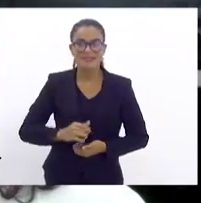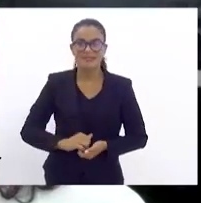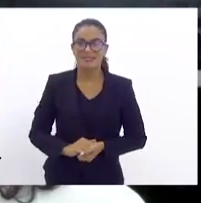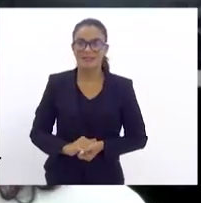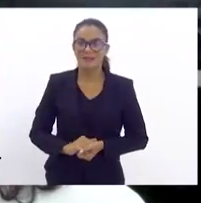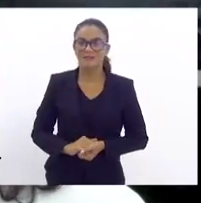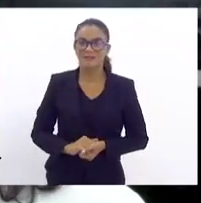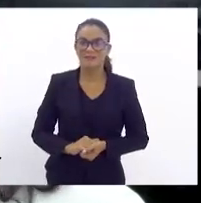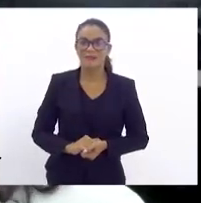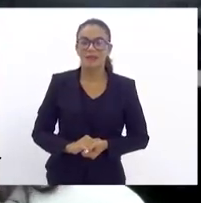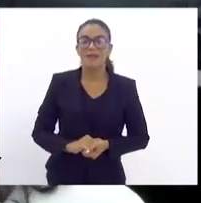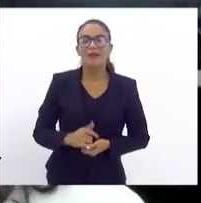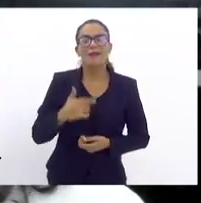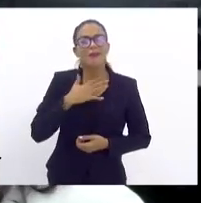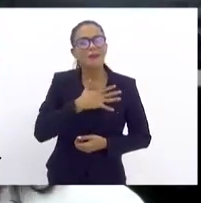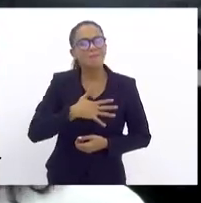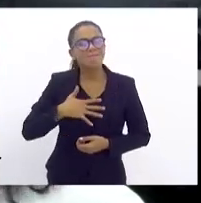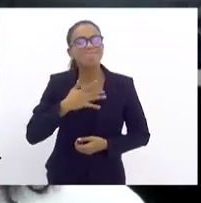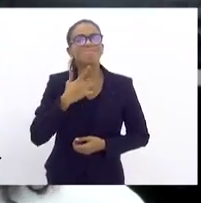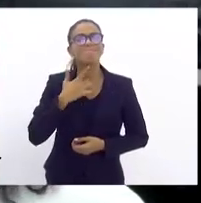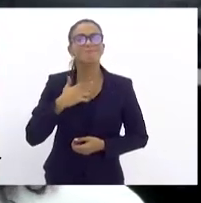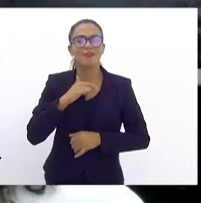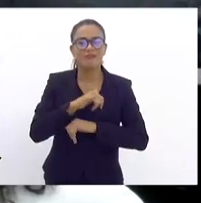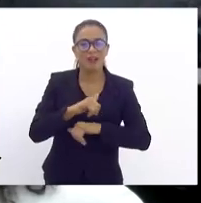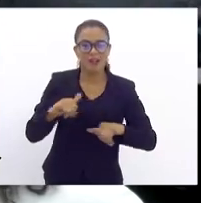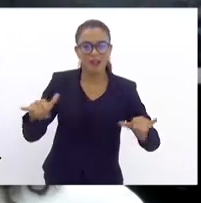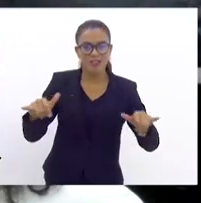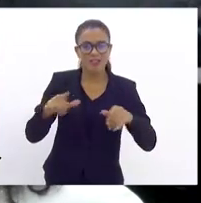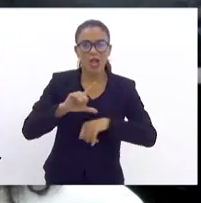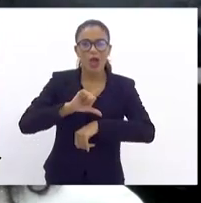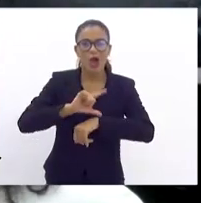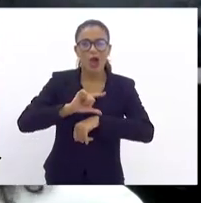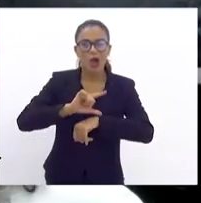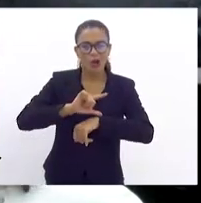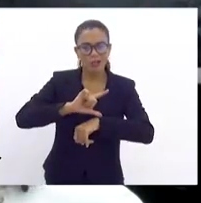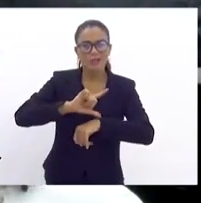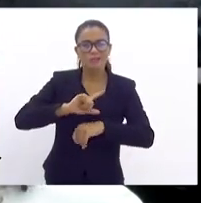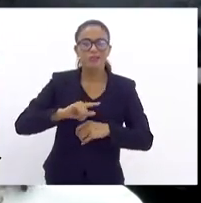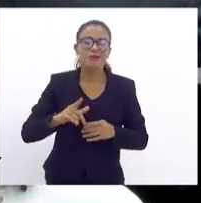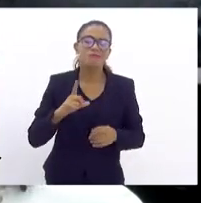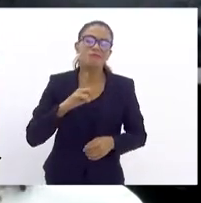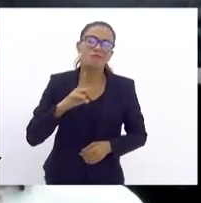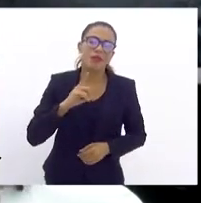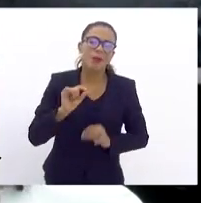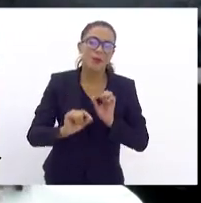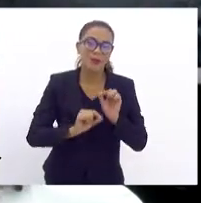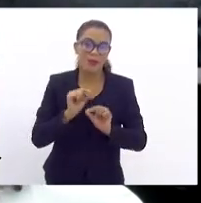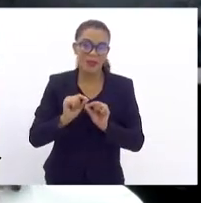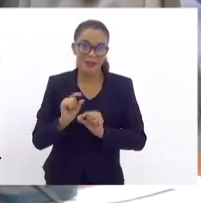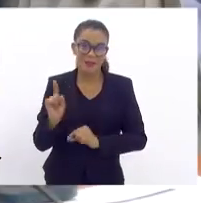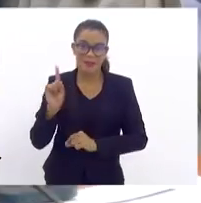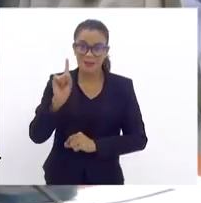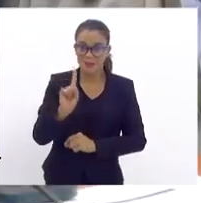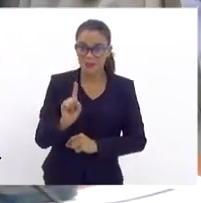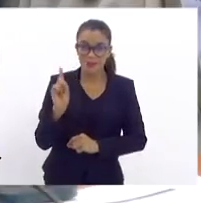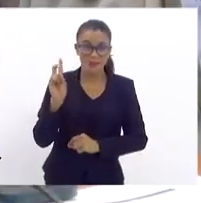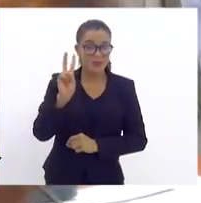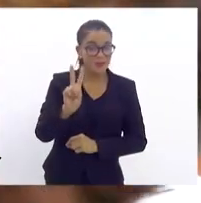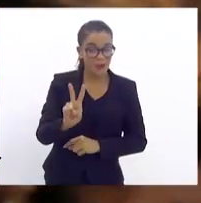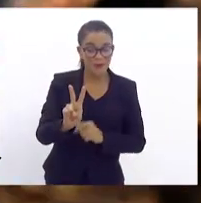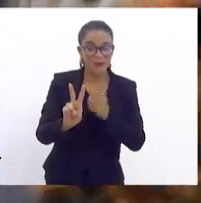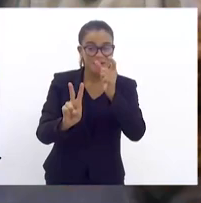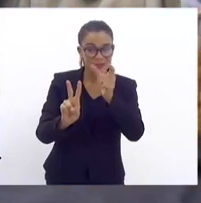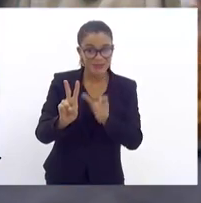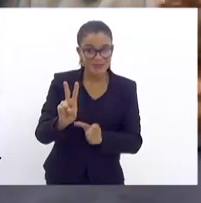eu queria dizer o seguinte nós já pelo adiantado da hora nós temos Ainda temos a ilustre presença de dois